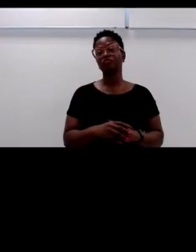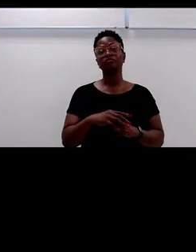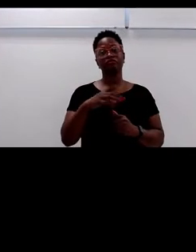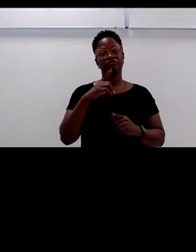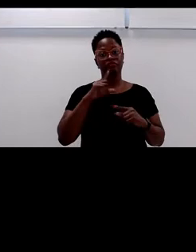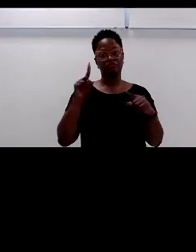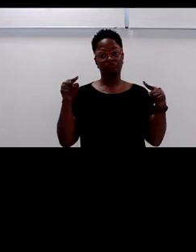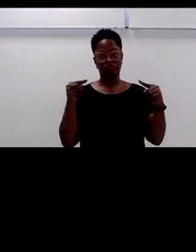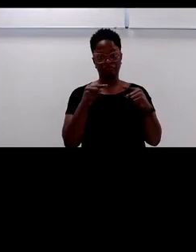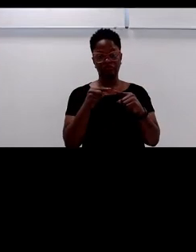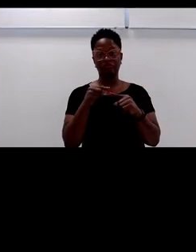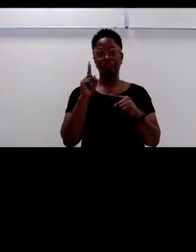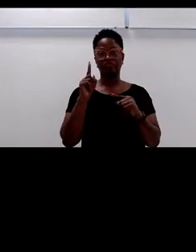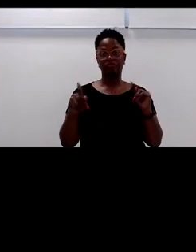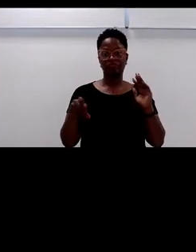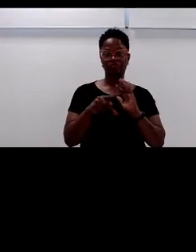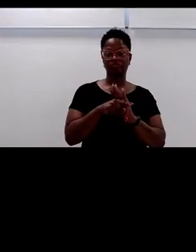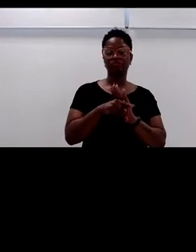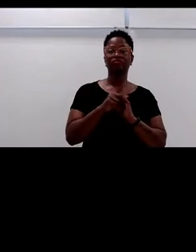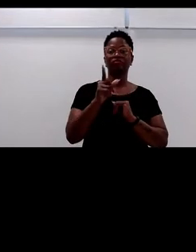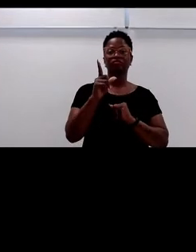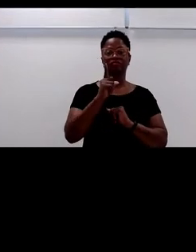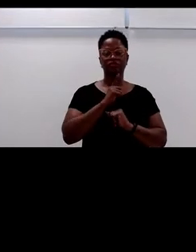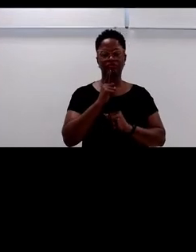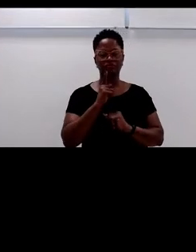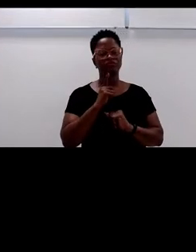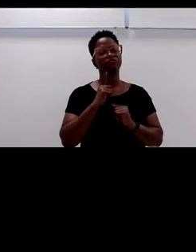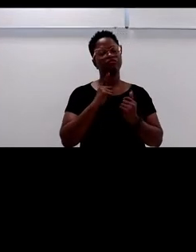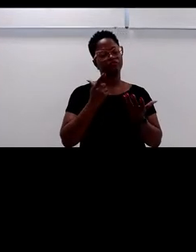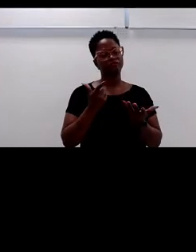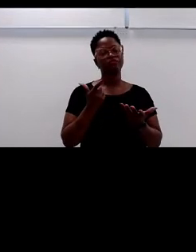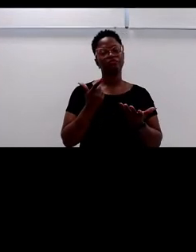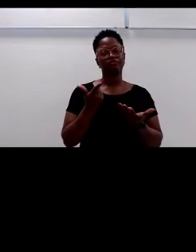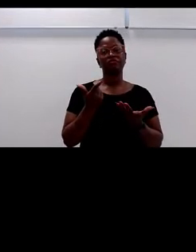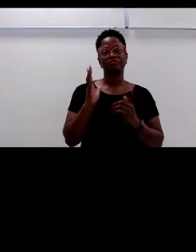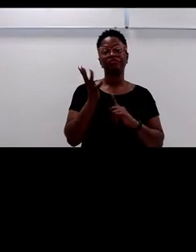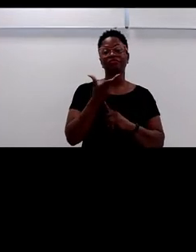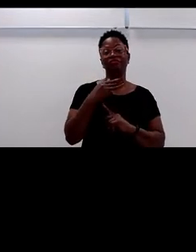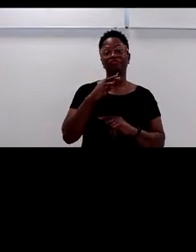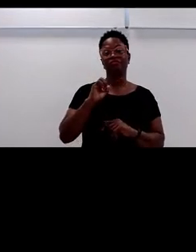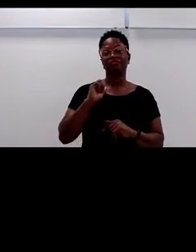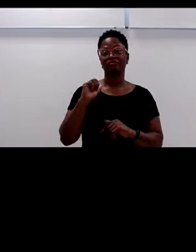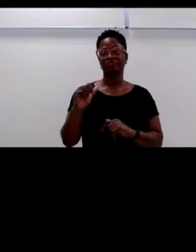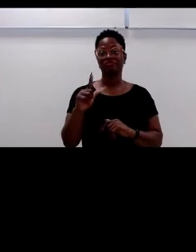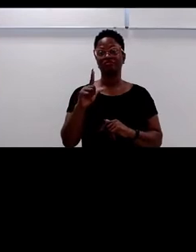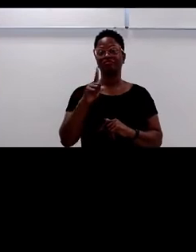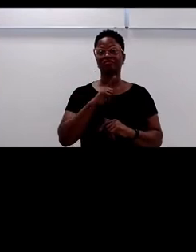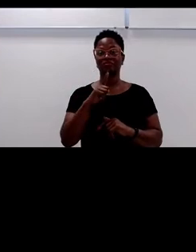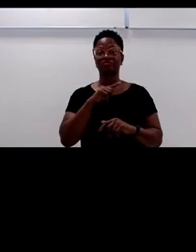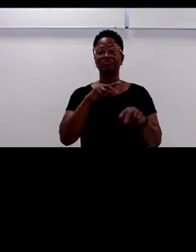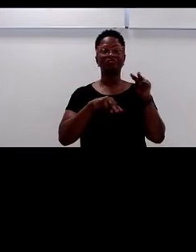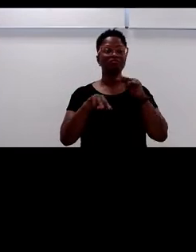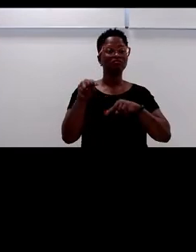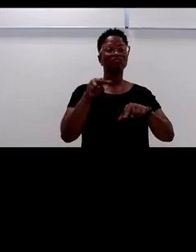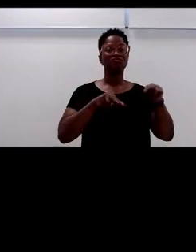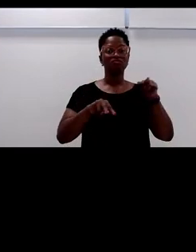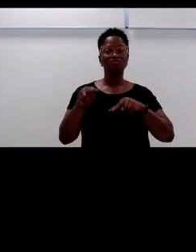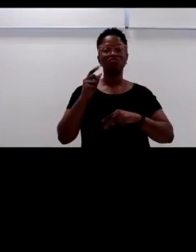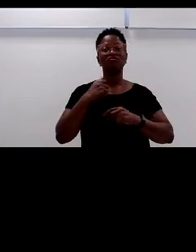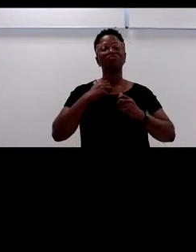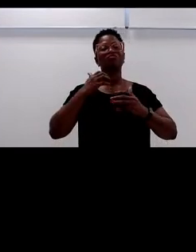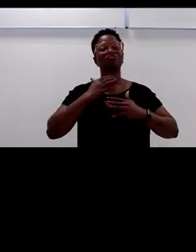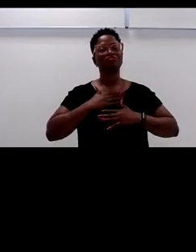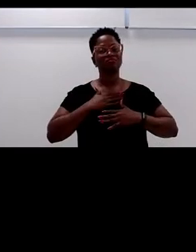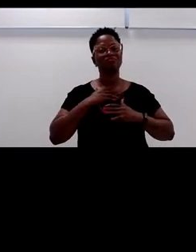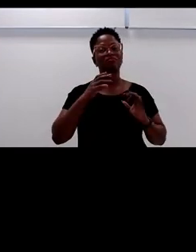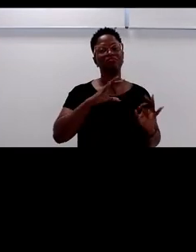comigo, que a gente tem arte marcial, com aquele que ele lança. Eu gosto desse tipo de